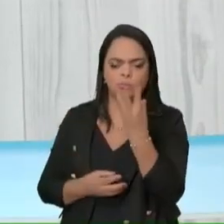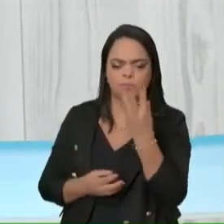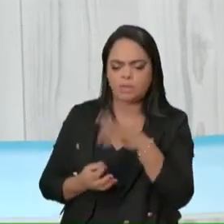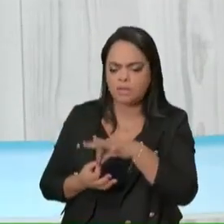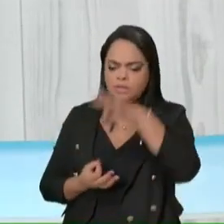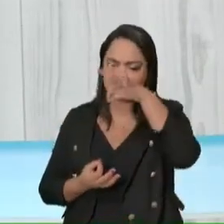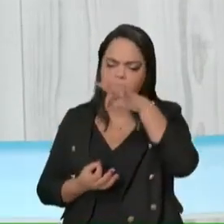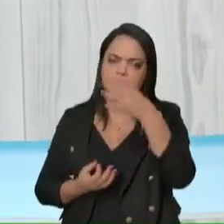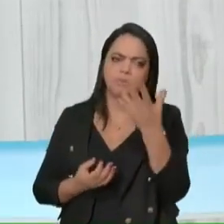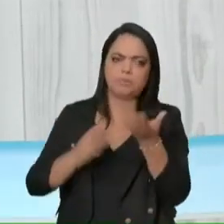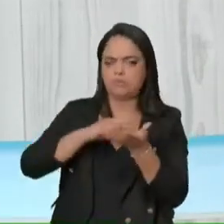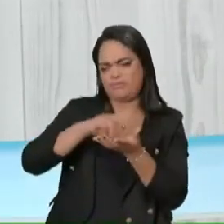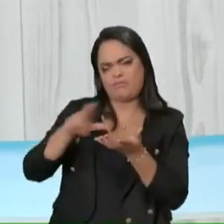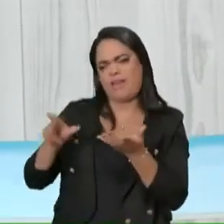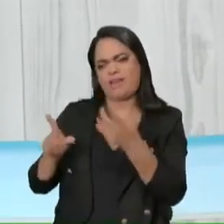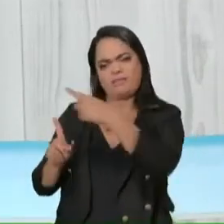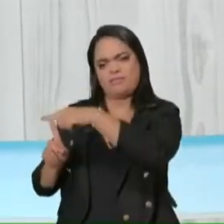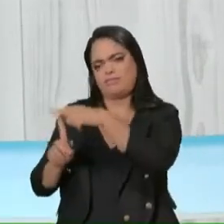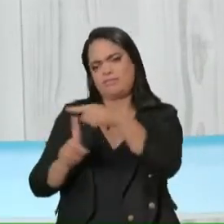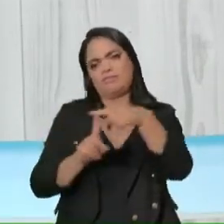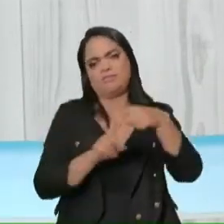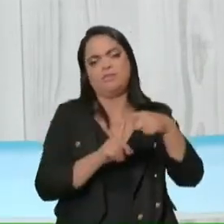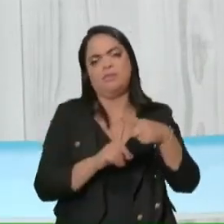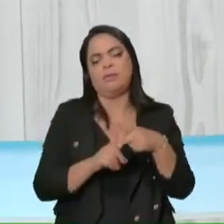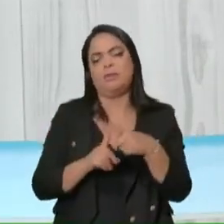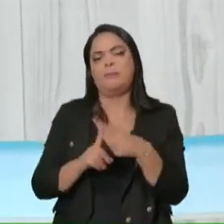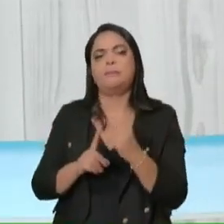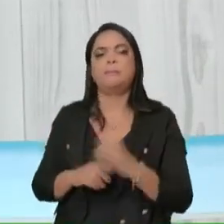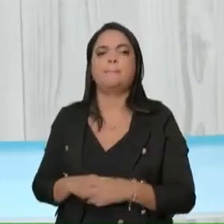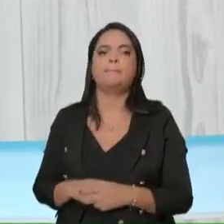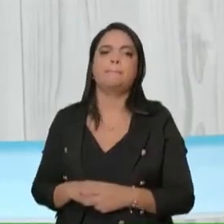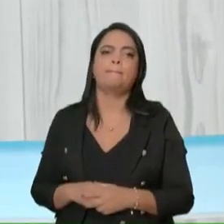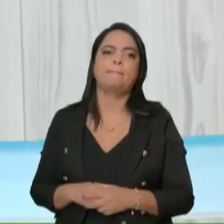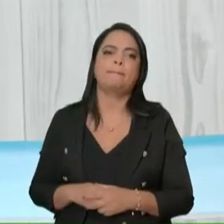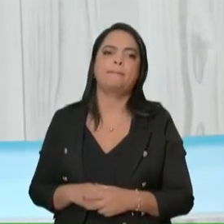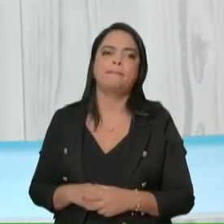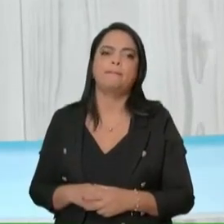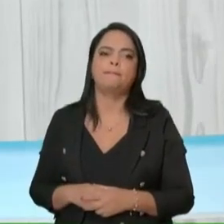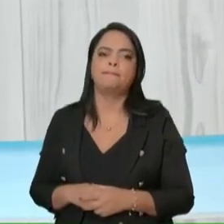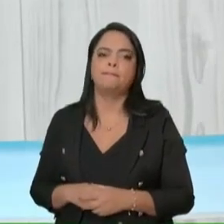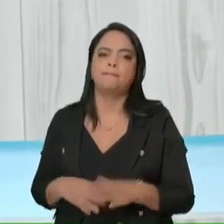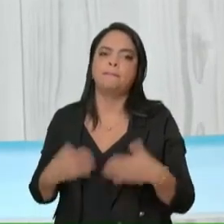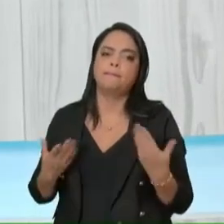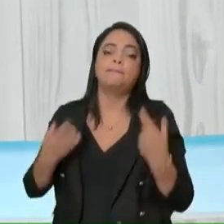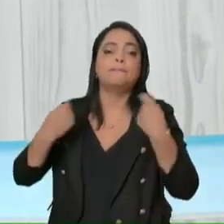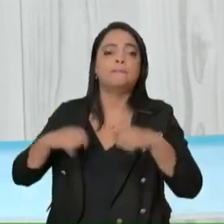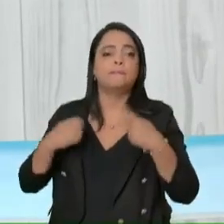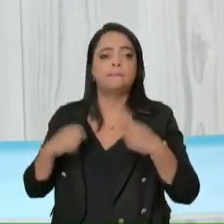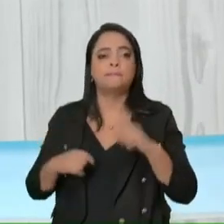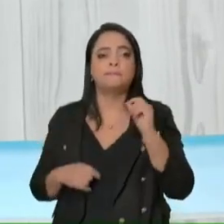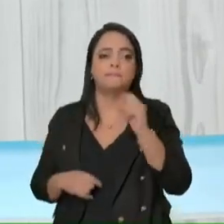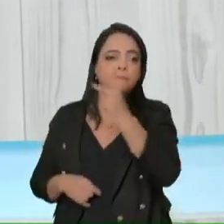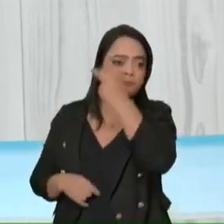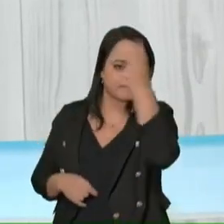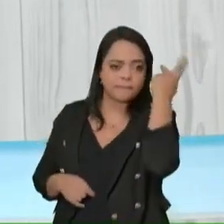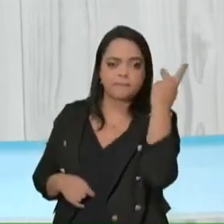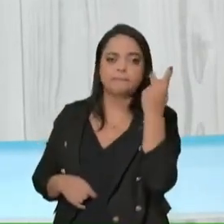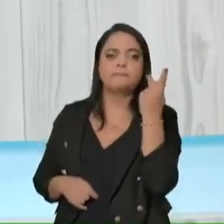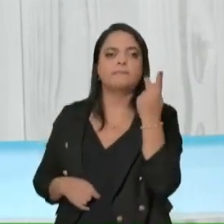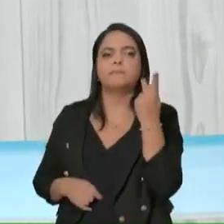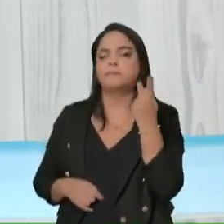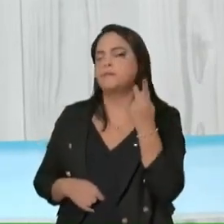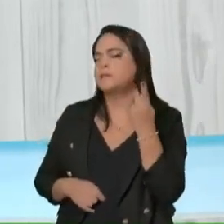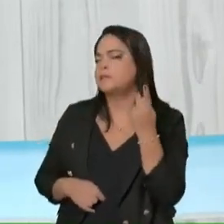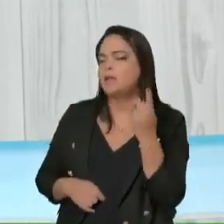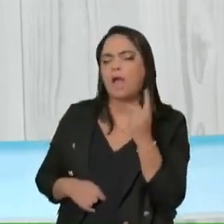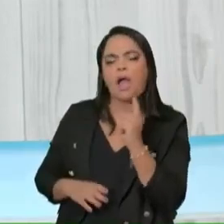baixa ordem, de ordem, enfim, né, de todo nível vibratório que a gente costuma chamar. Sim. Então ele precisava com que as pessoas se desenvolvessem no